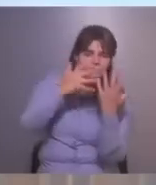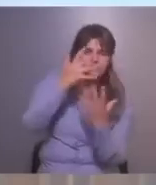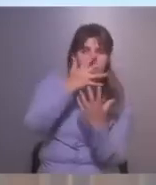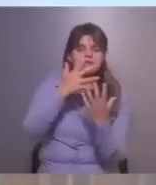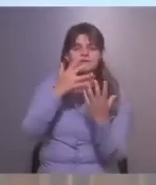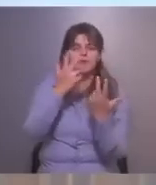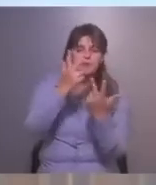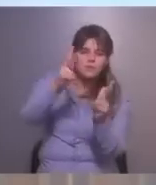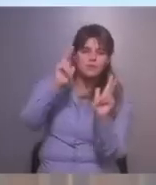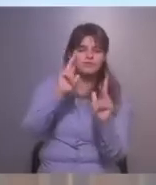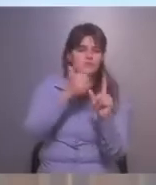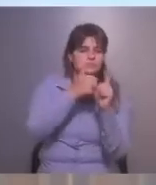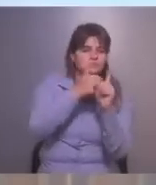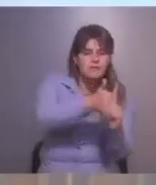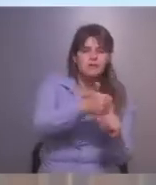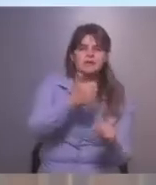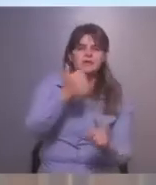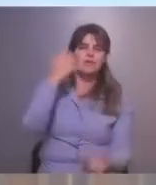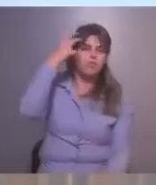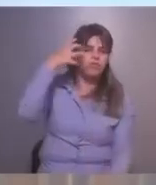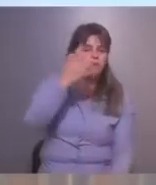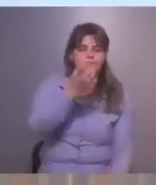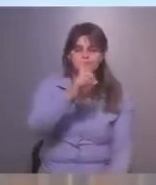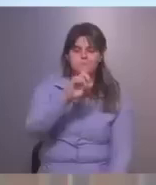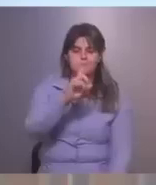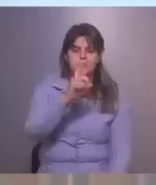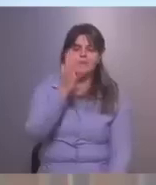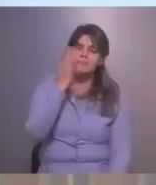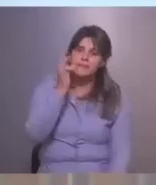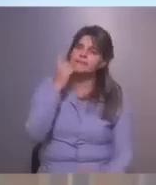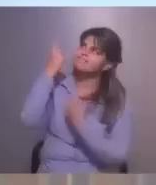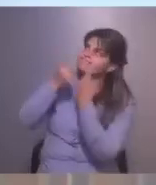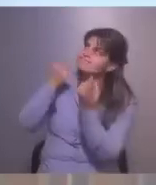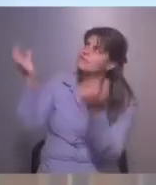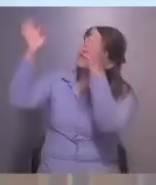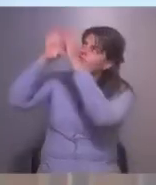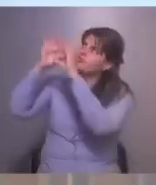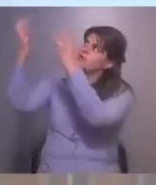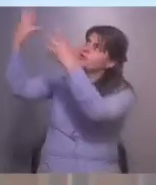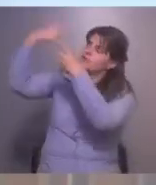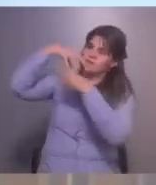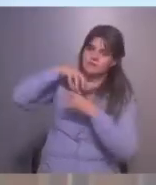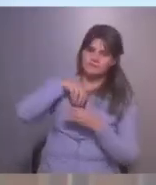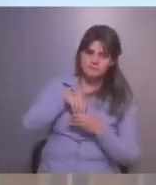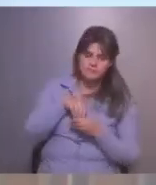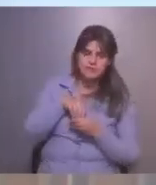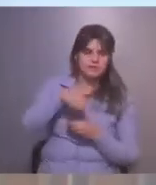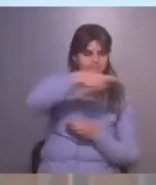luxúria, mas enchei-vos do Espírito Santo, recitando entre